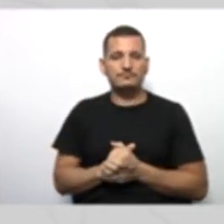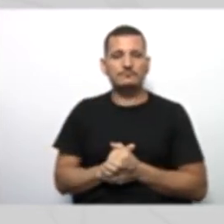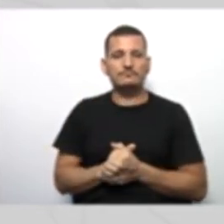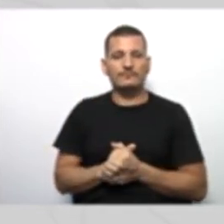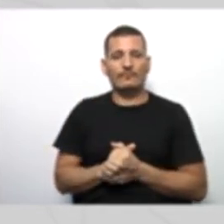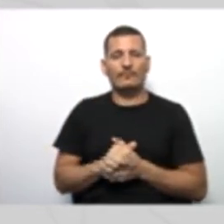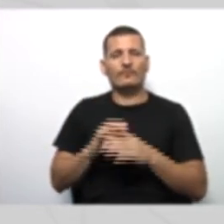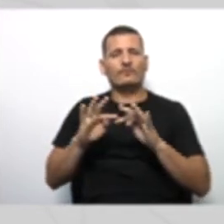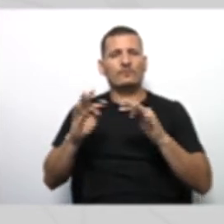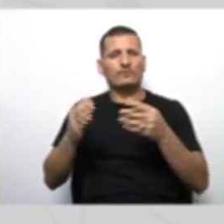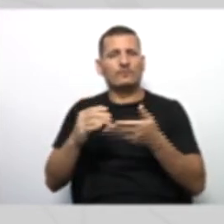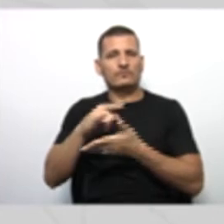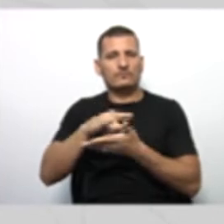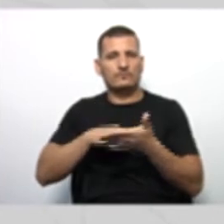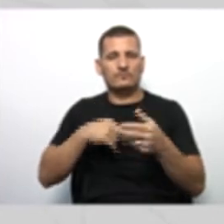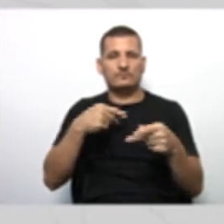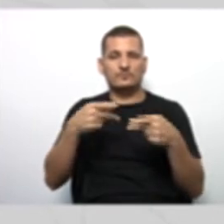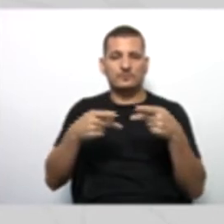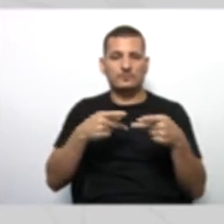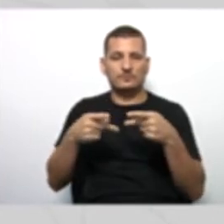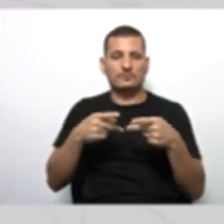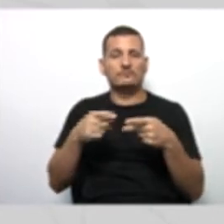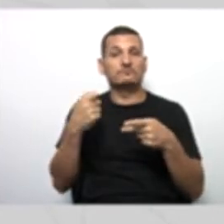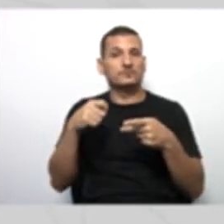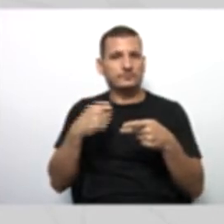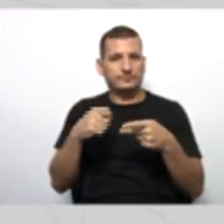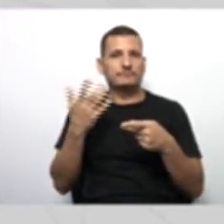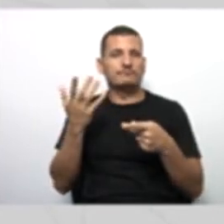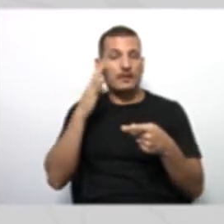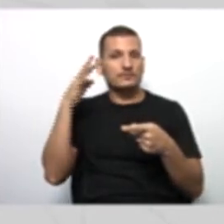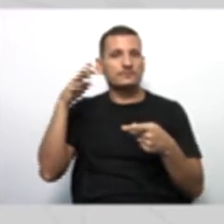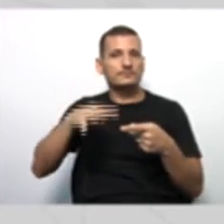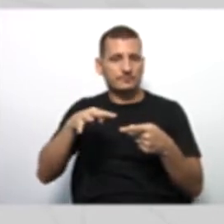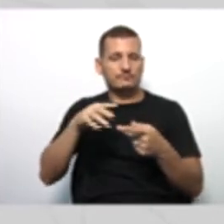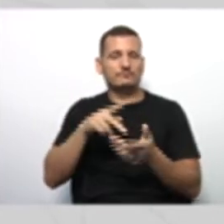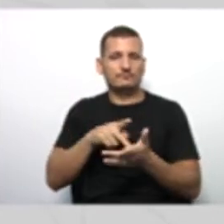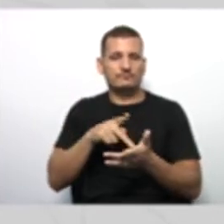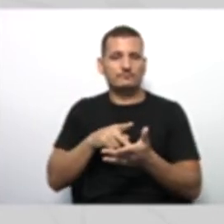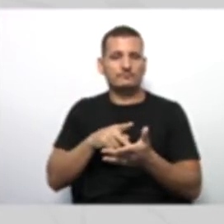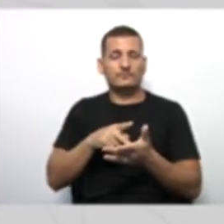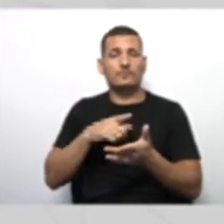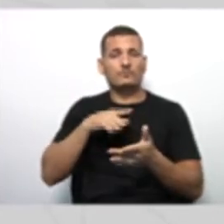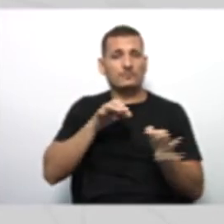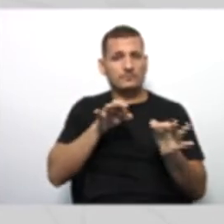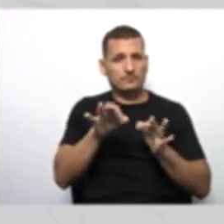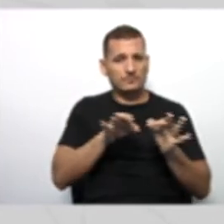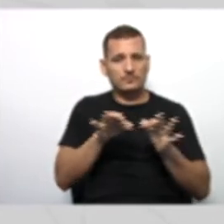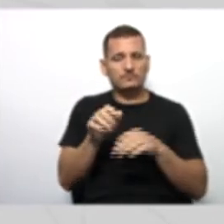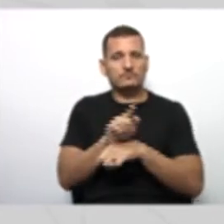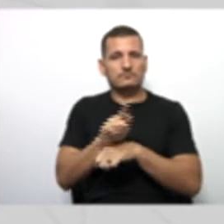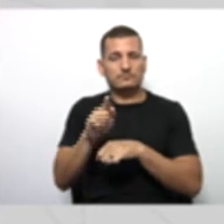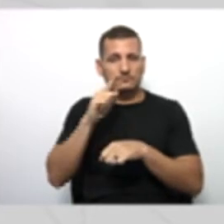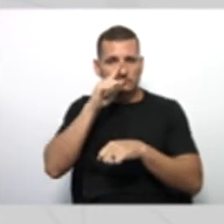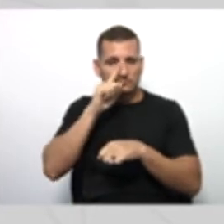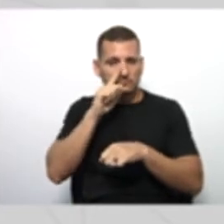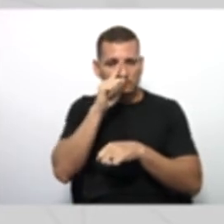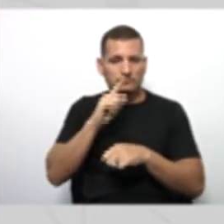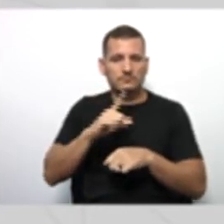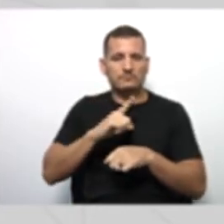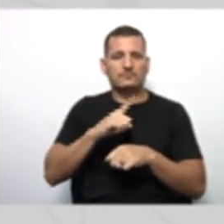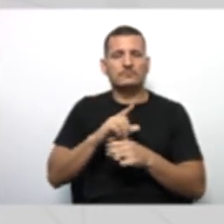de riscos pode mitigar os impactos causados, ajudando até mesmo na elaboração do plano de gerenciamento de riscos,